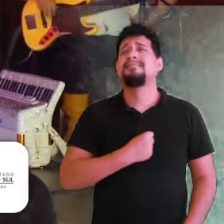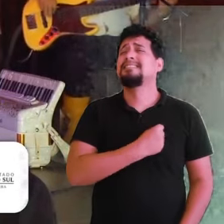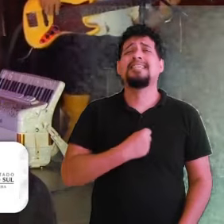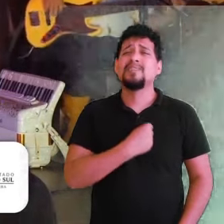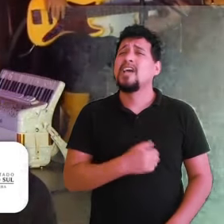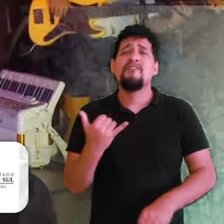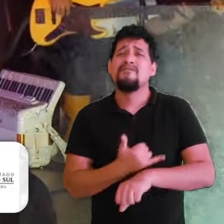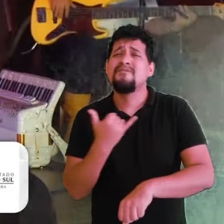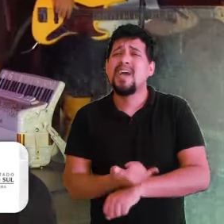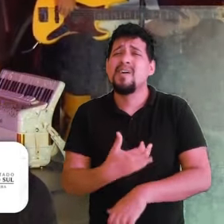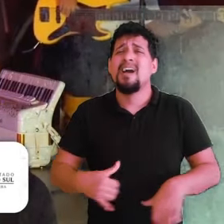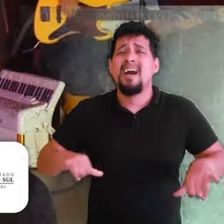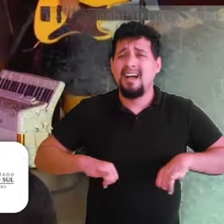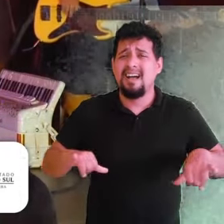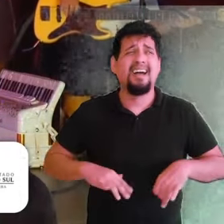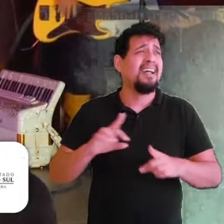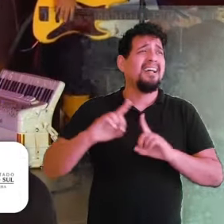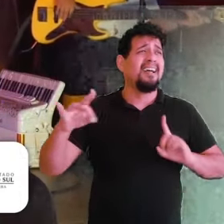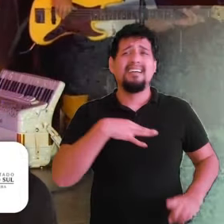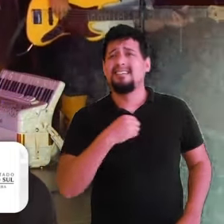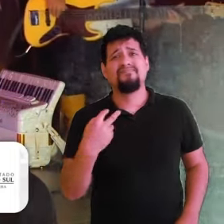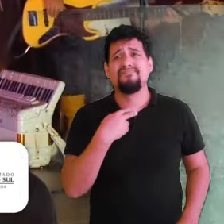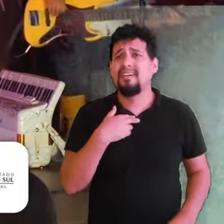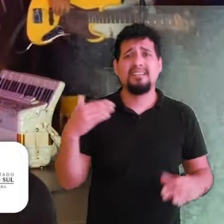eu não posso ter alegria. Vou montar em meu cavalo, vou